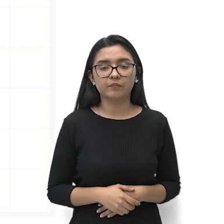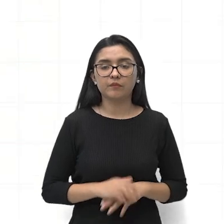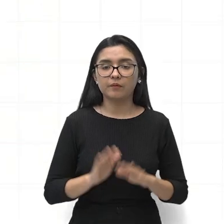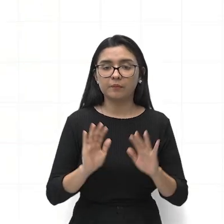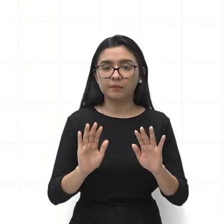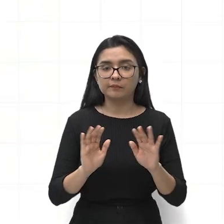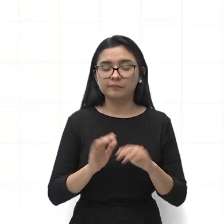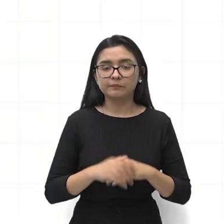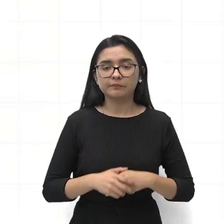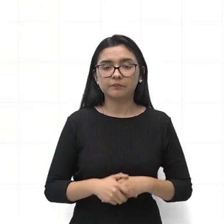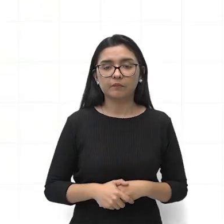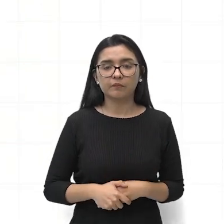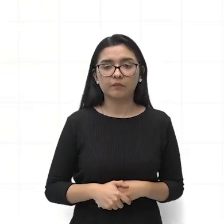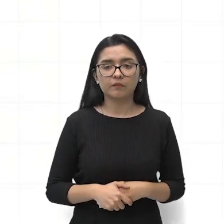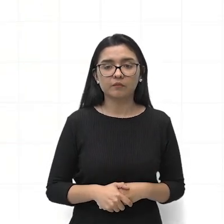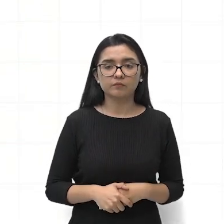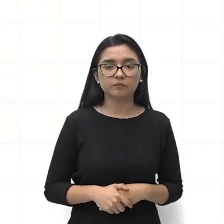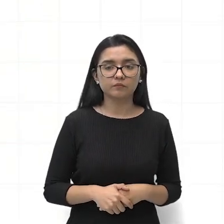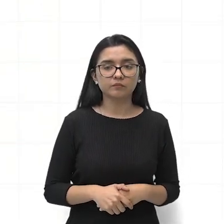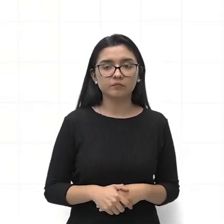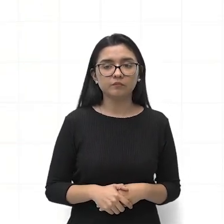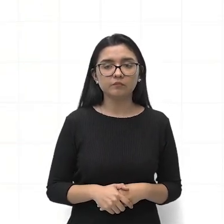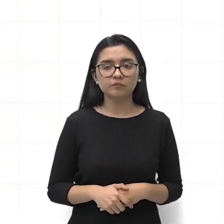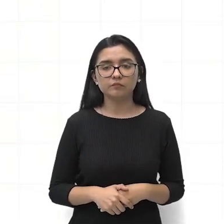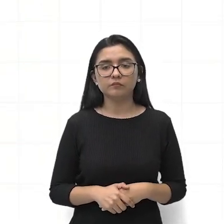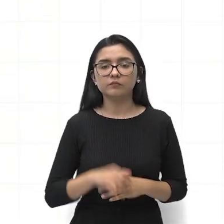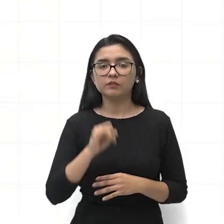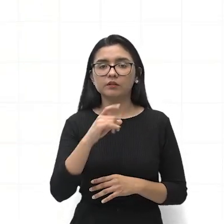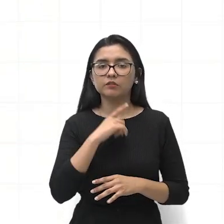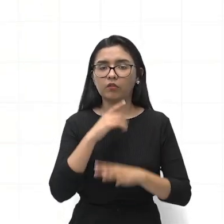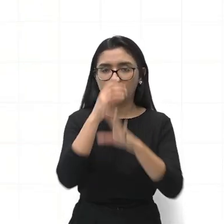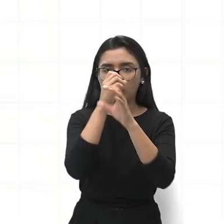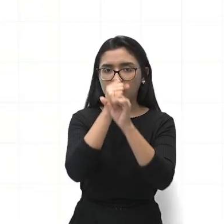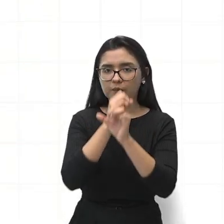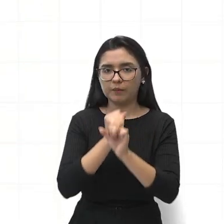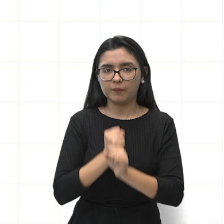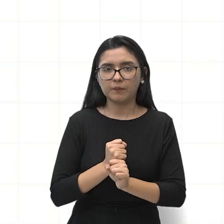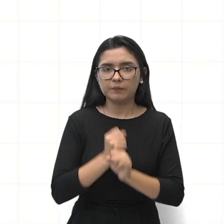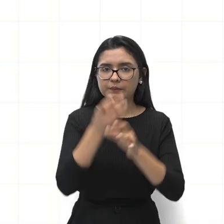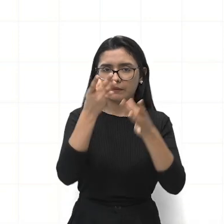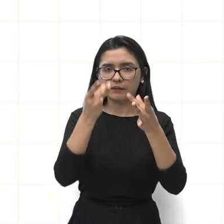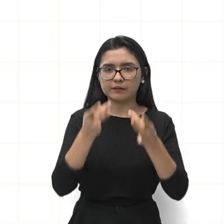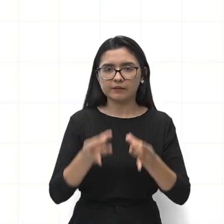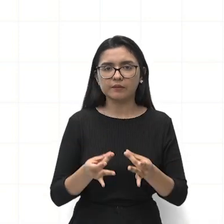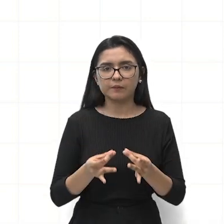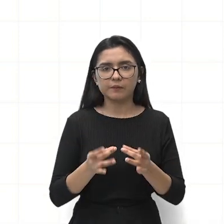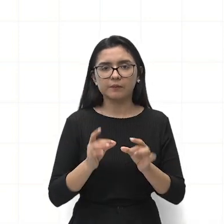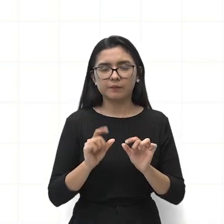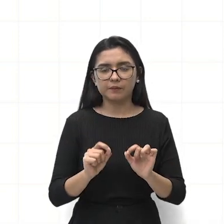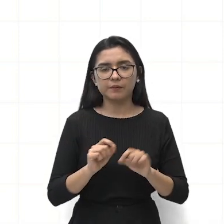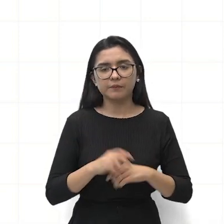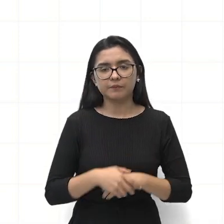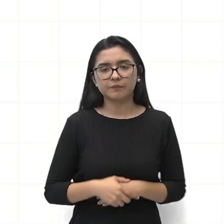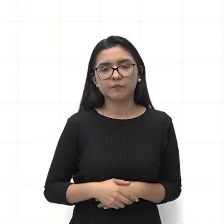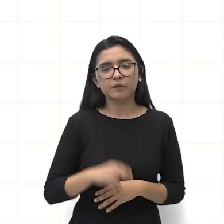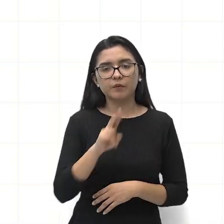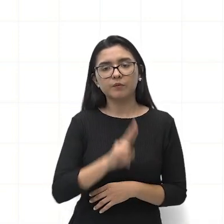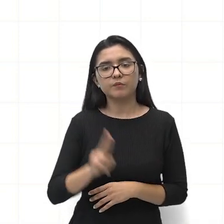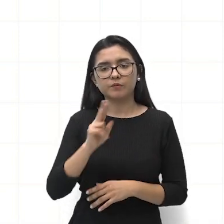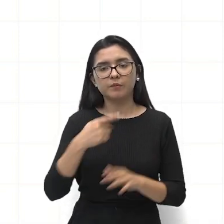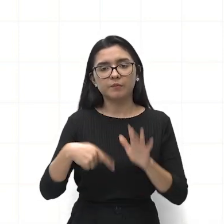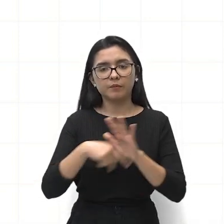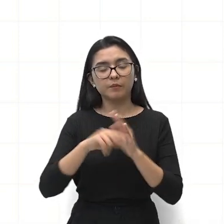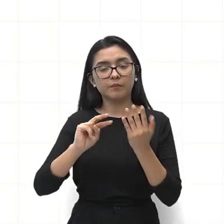Porém, se nós fôssemos resolver essa questão usando o algoritmo